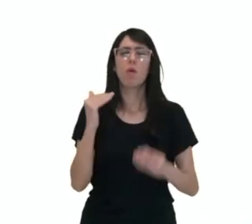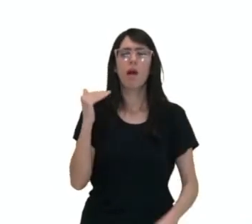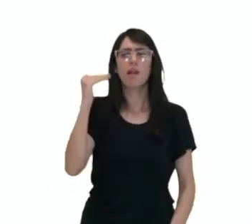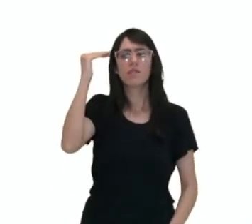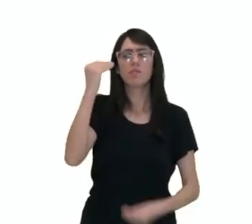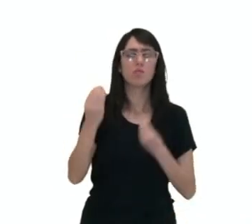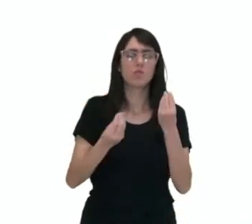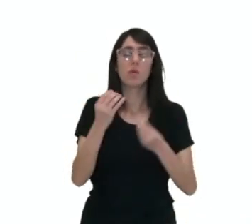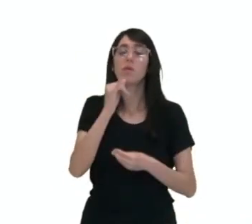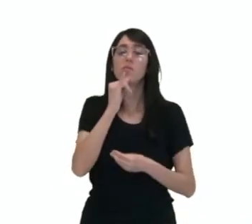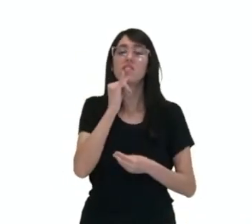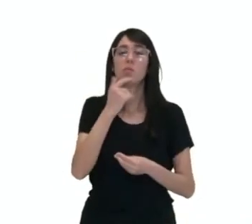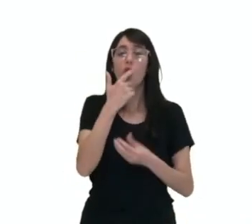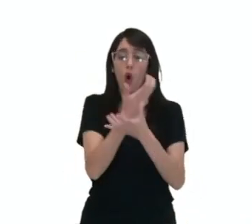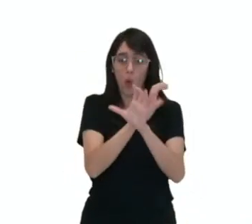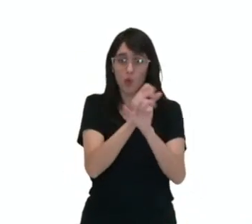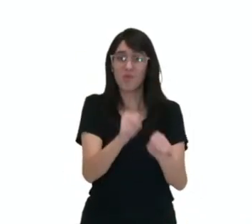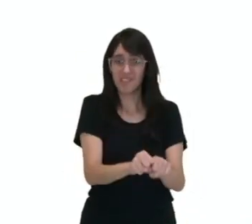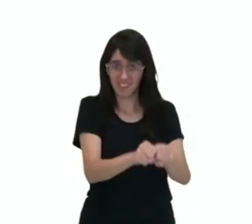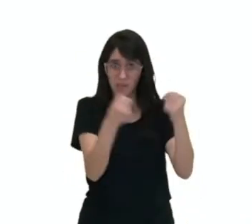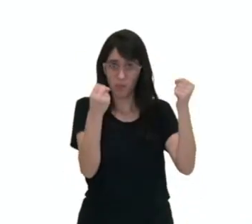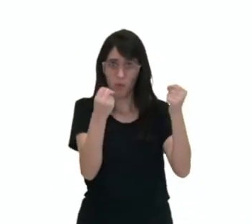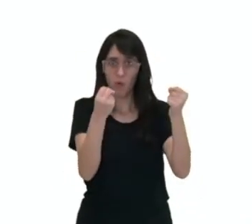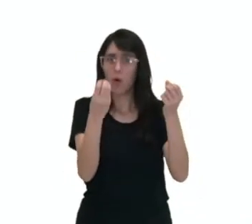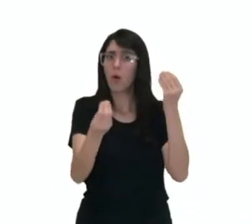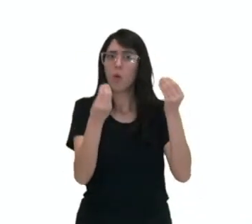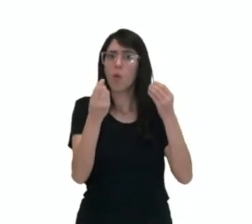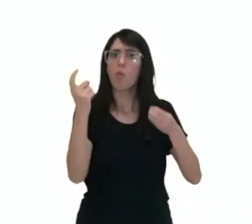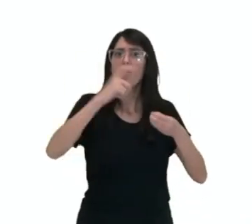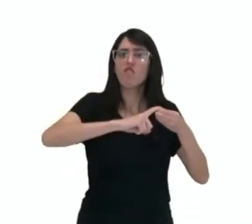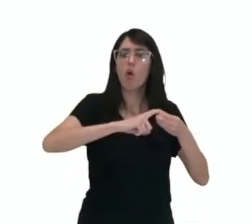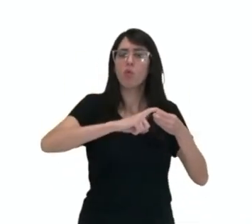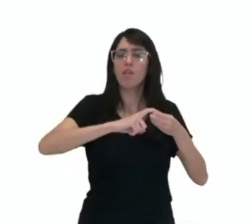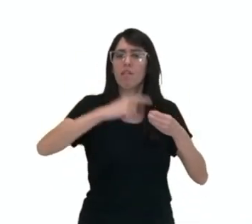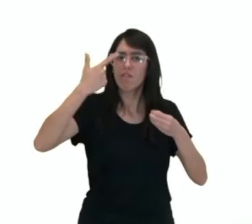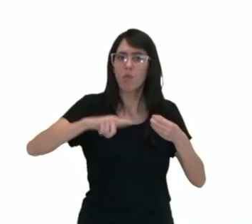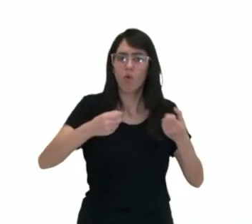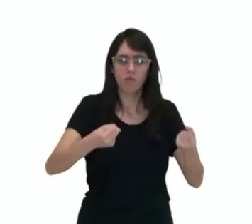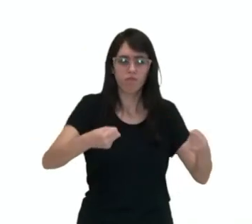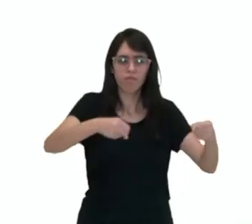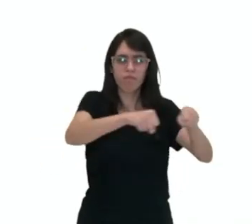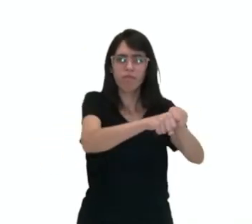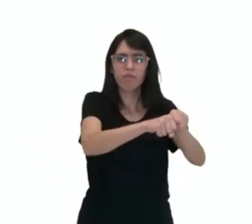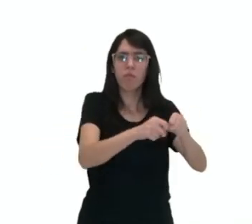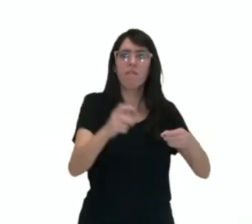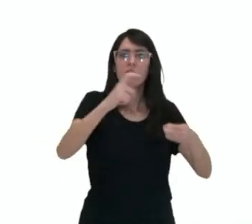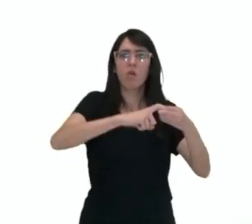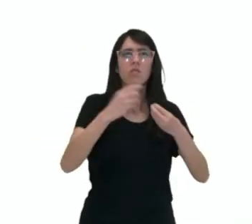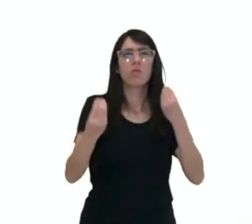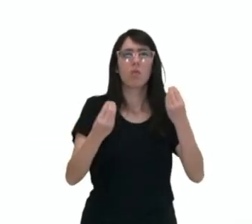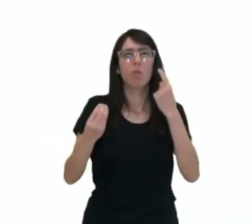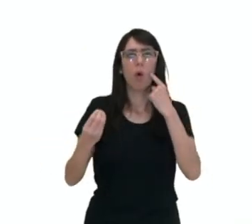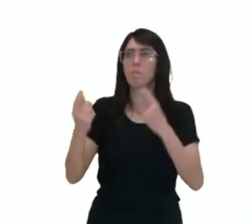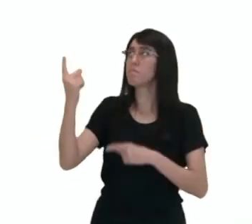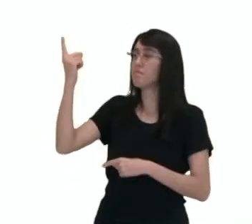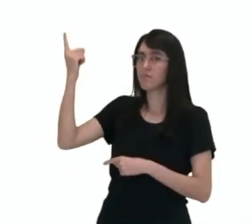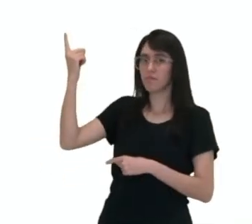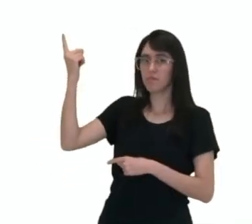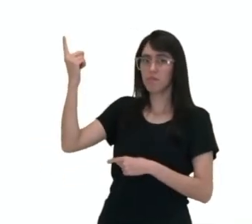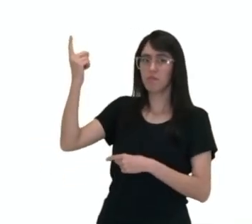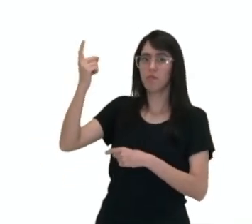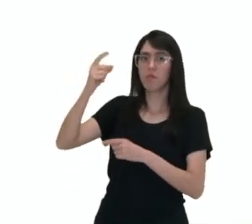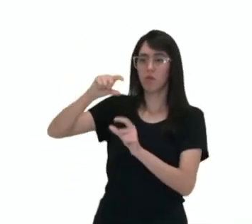exemplo, quebrou um osso. Como que o osso vai colar de novo? Como que ele gruda? Olha aqui, ó. Quebrou o osso, né? E